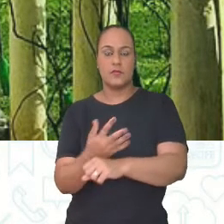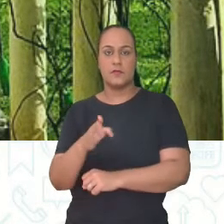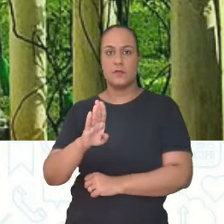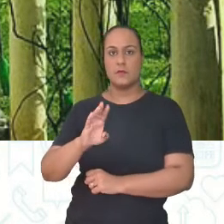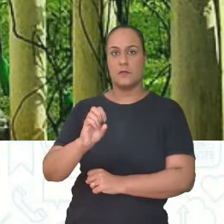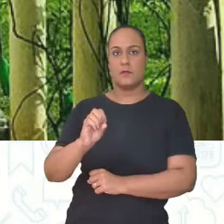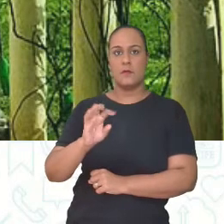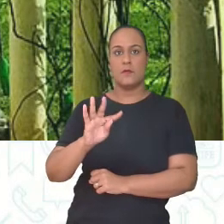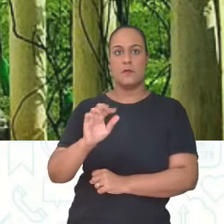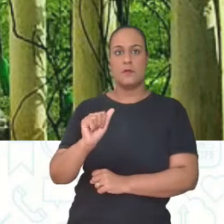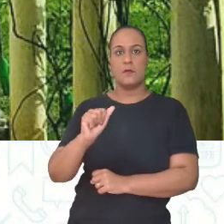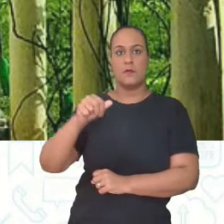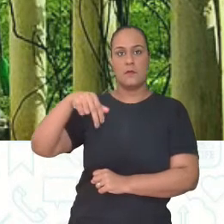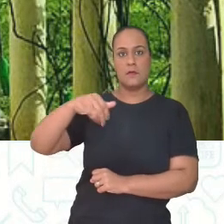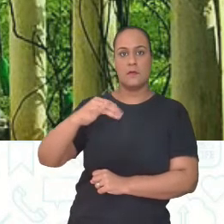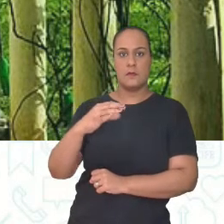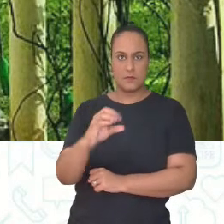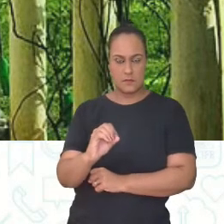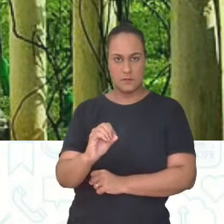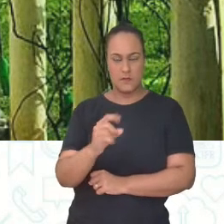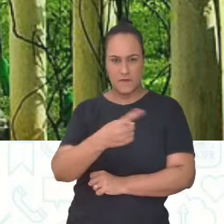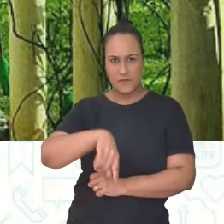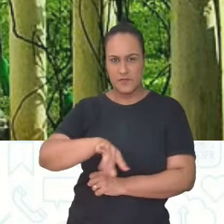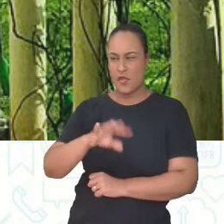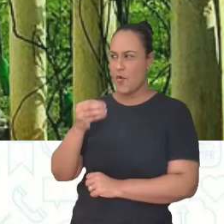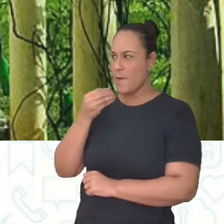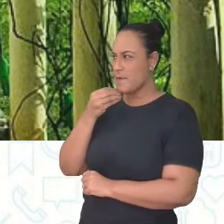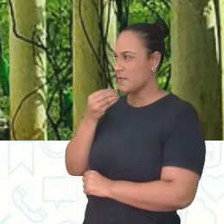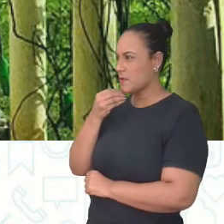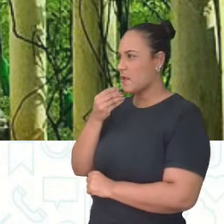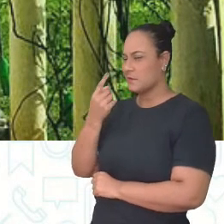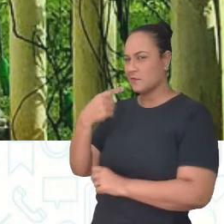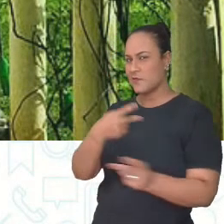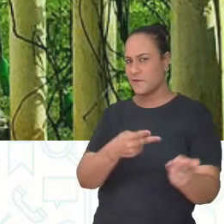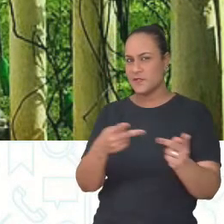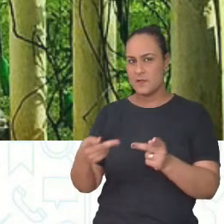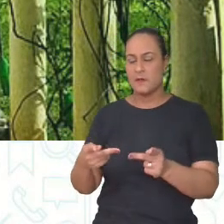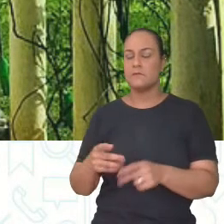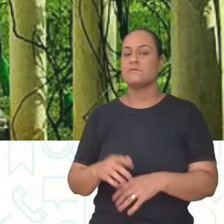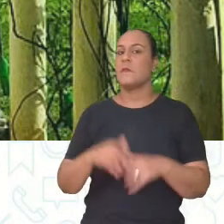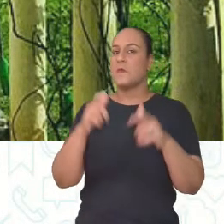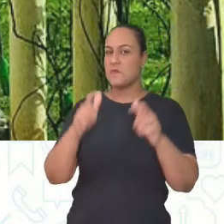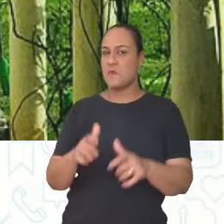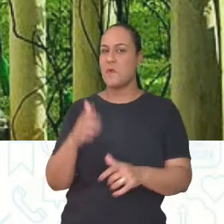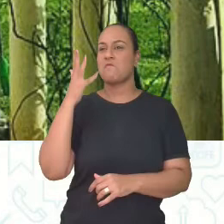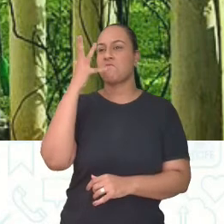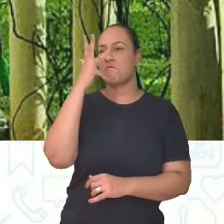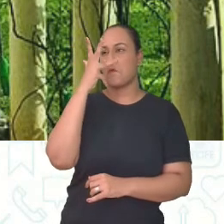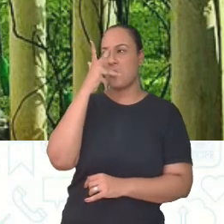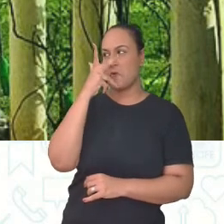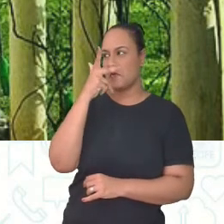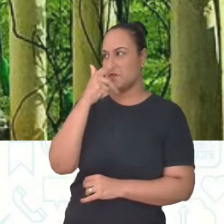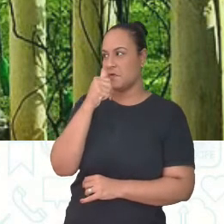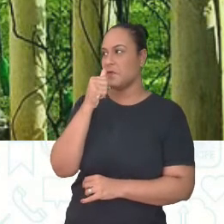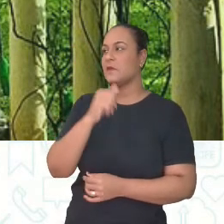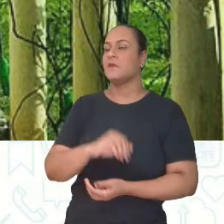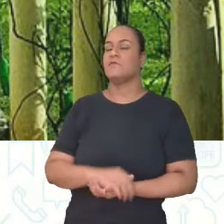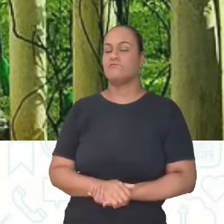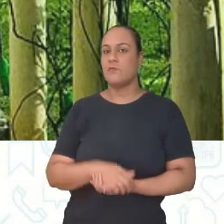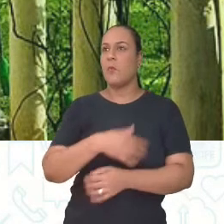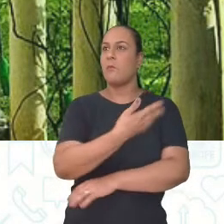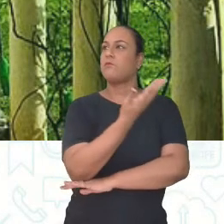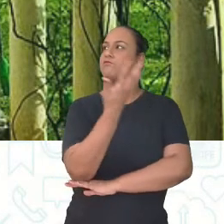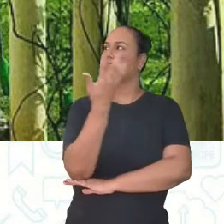teve a oportunidade de conhecer o Jardim Botânico, professor Gilson, mas é um lugar bem bonito, viu? Bem bonito,